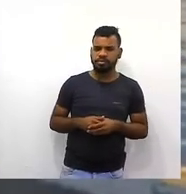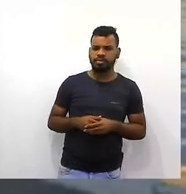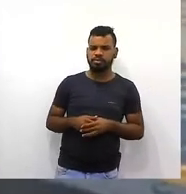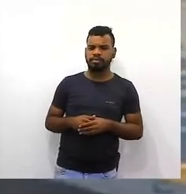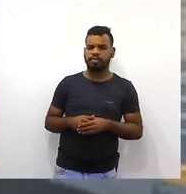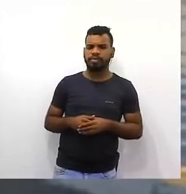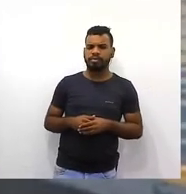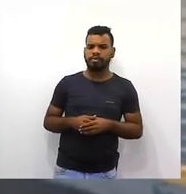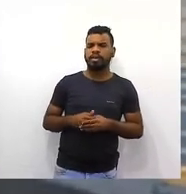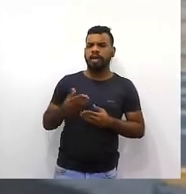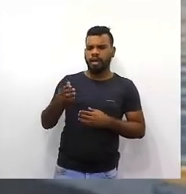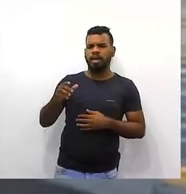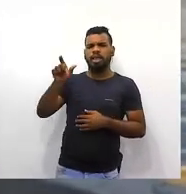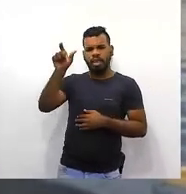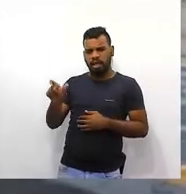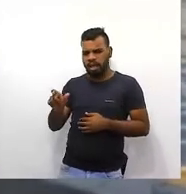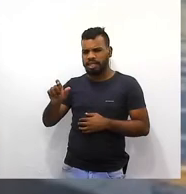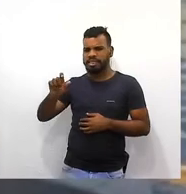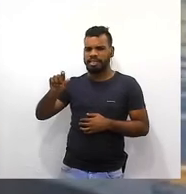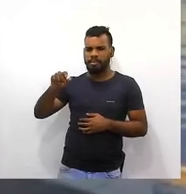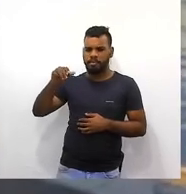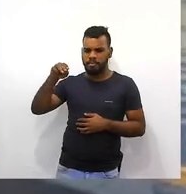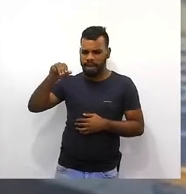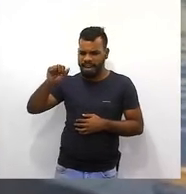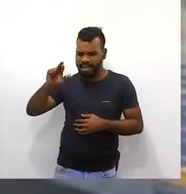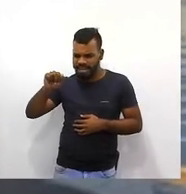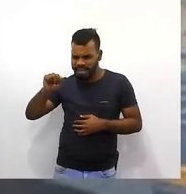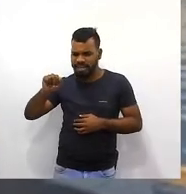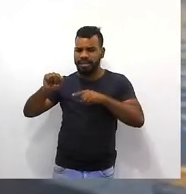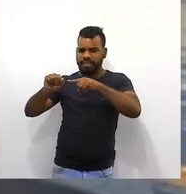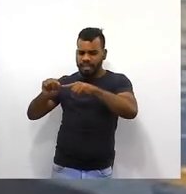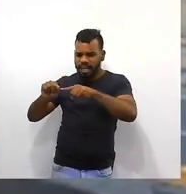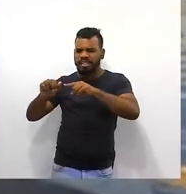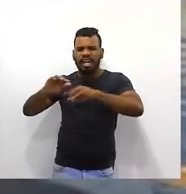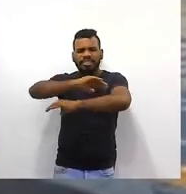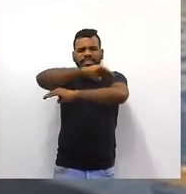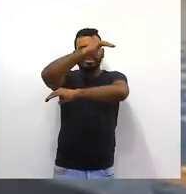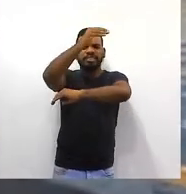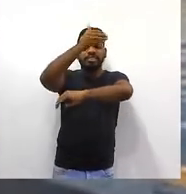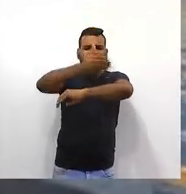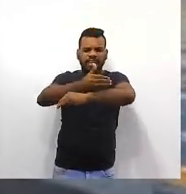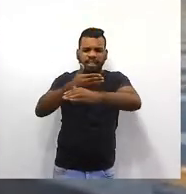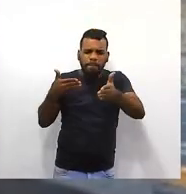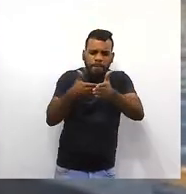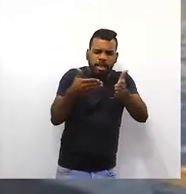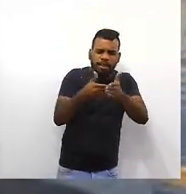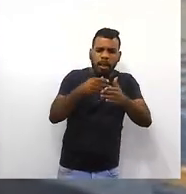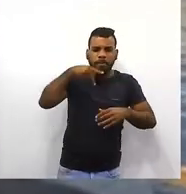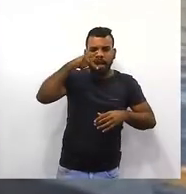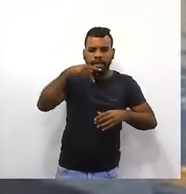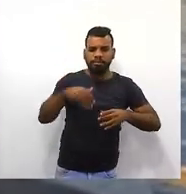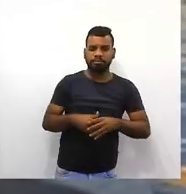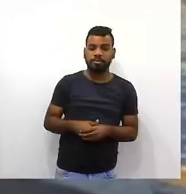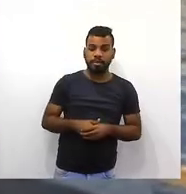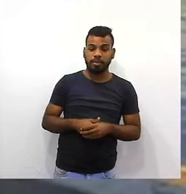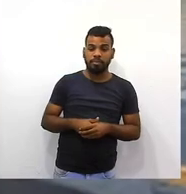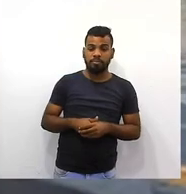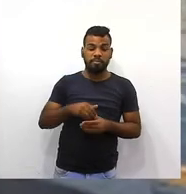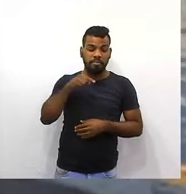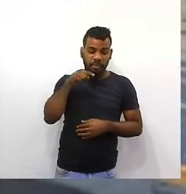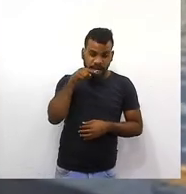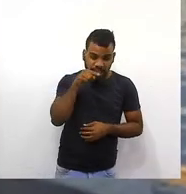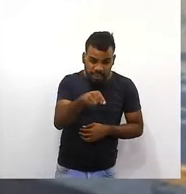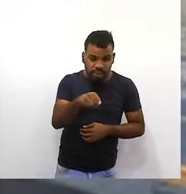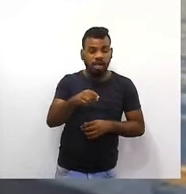Severino da Maria do Zacarias, lá da Serra da Costela, limites da Paraíba. Mas isso ainda diz